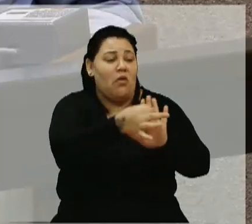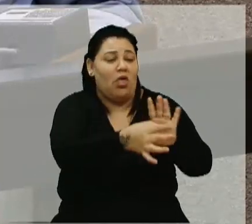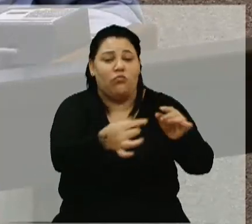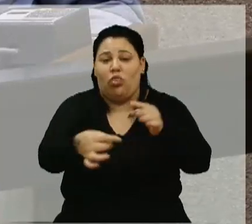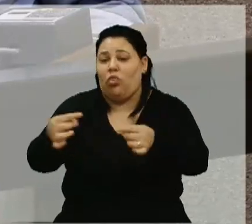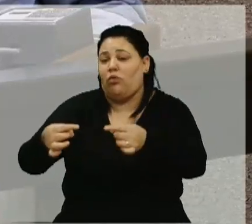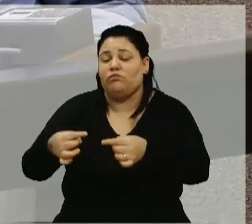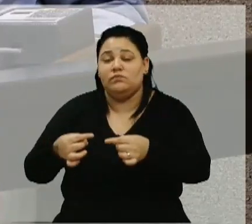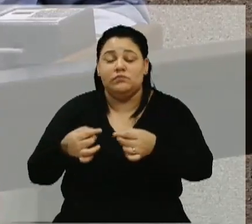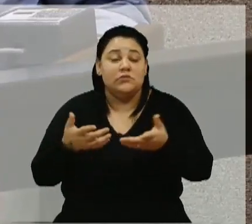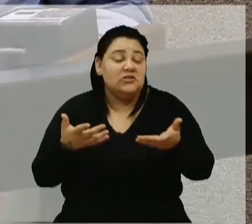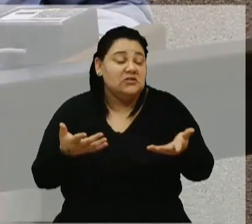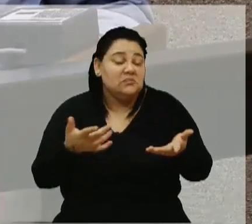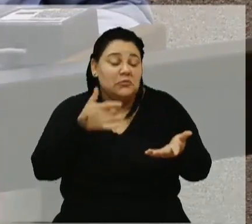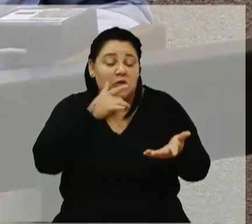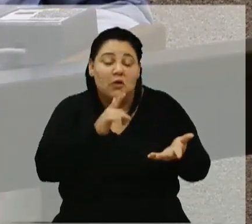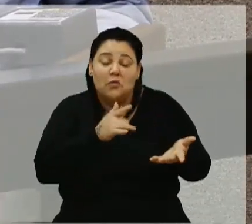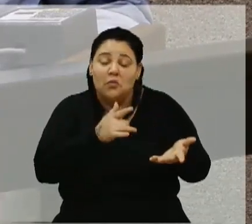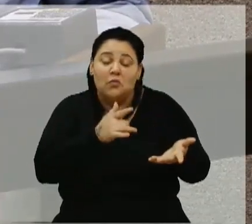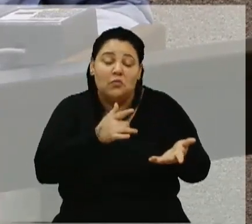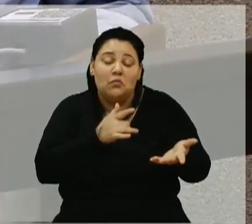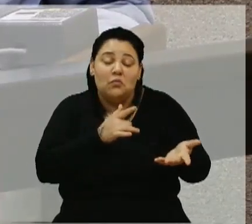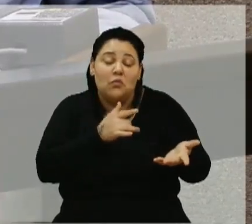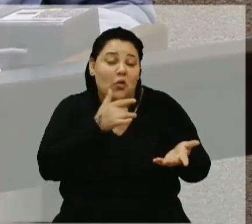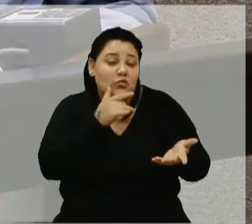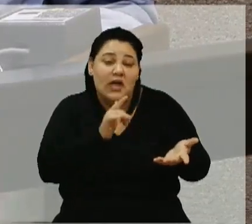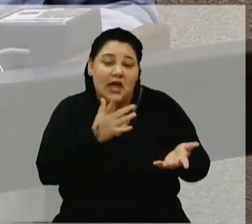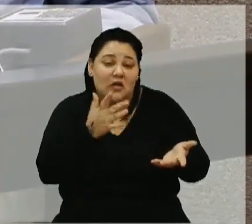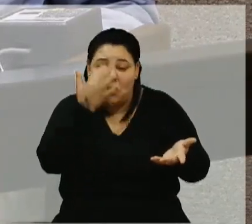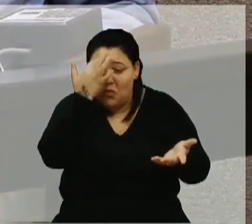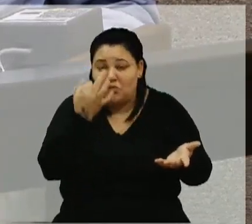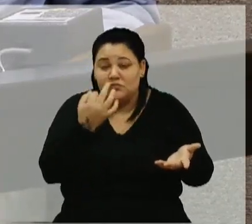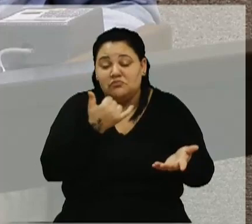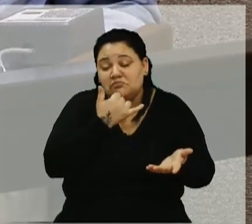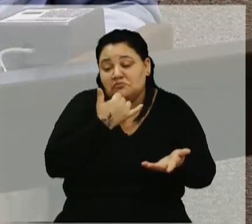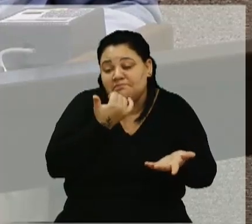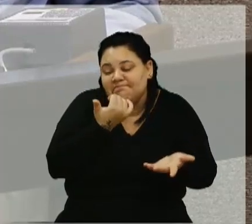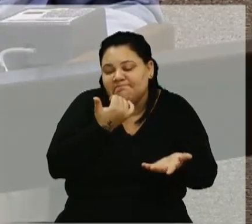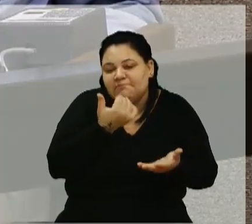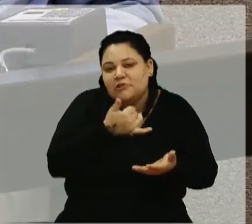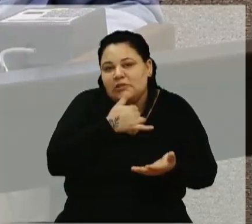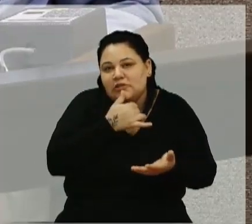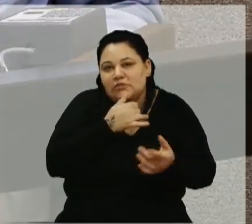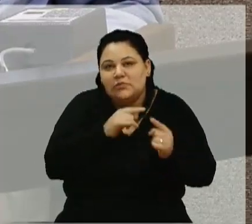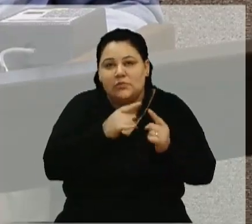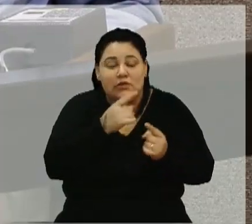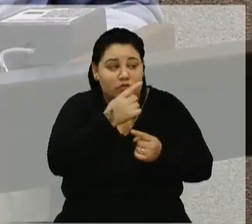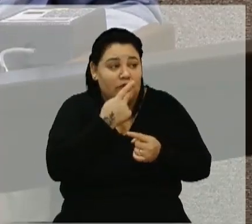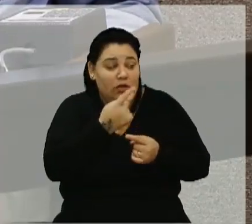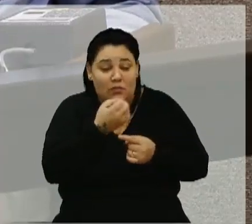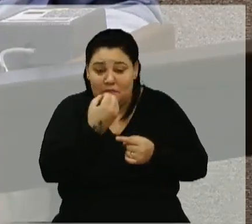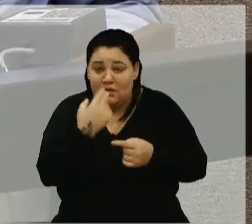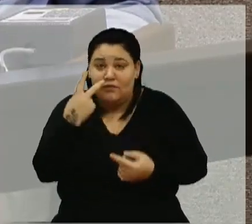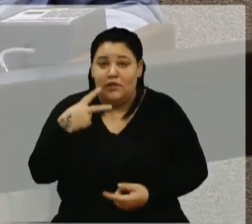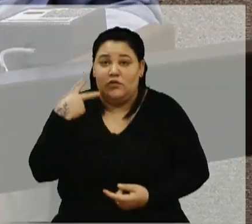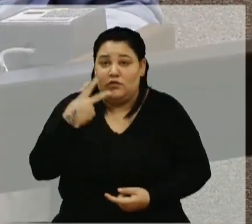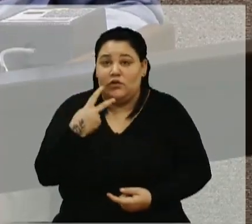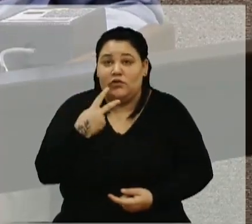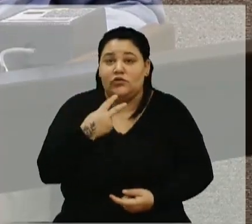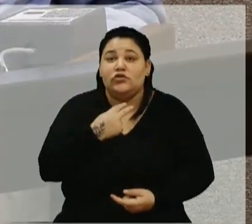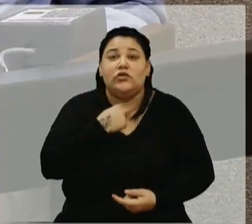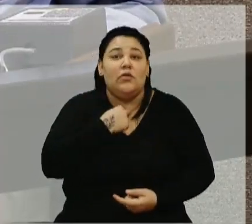for possível, se assim não for entendido, a gente sente muito. Mas a senhora fala bem, vereadora Rose. A gente não pode